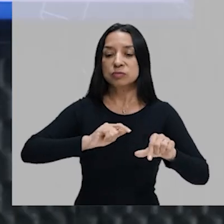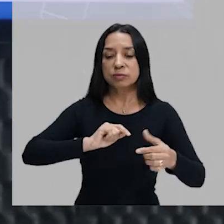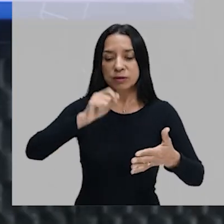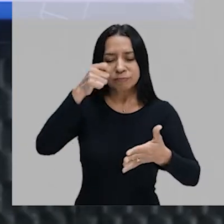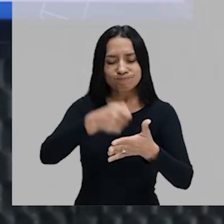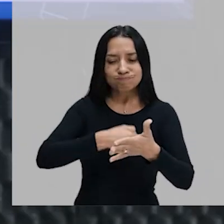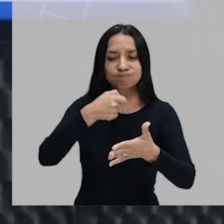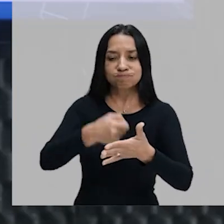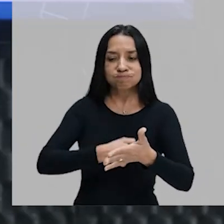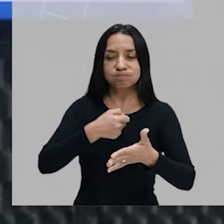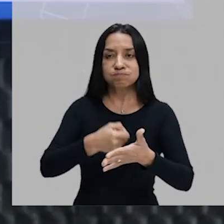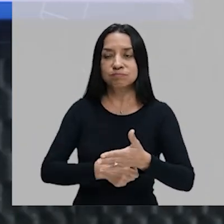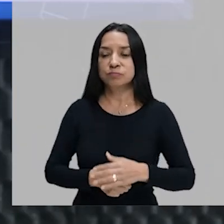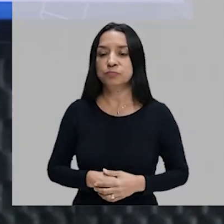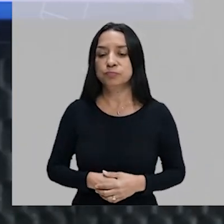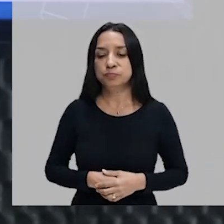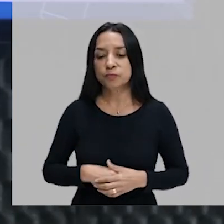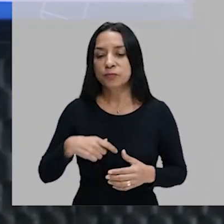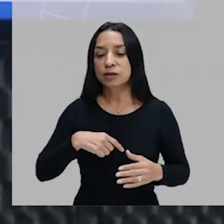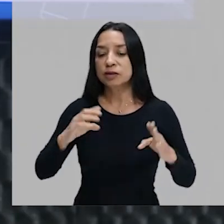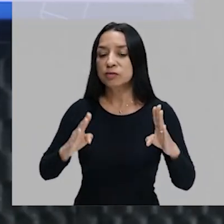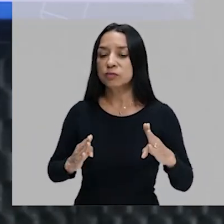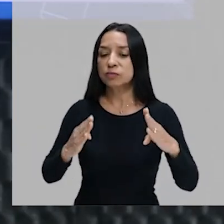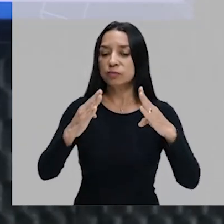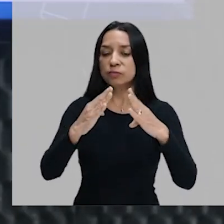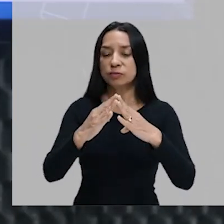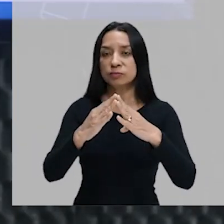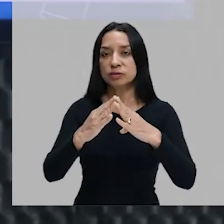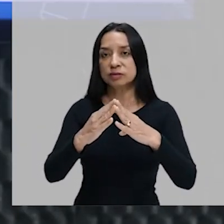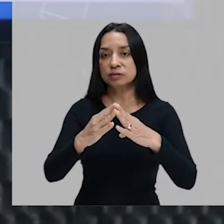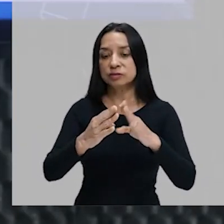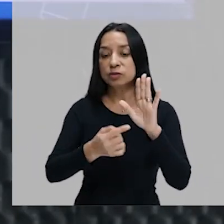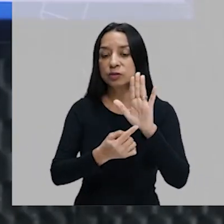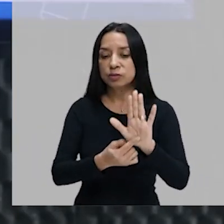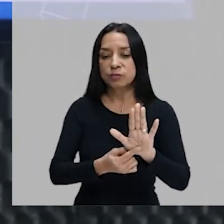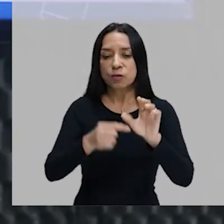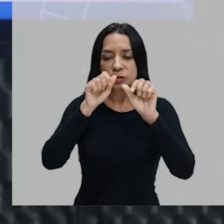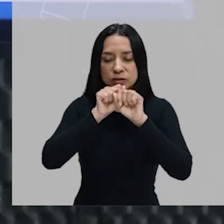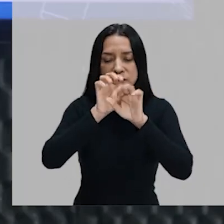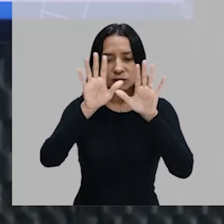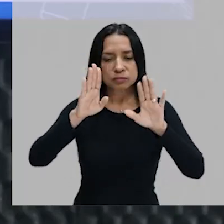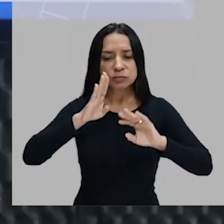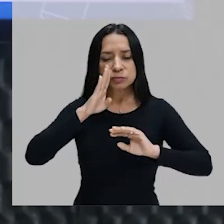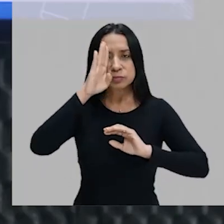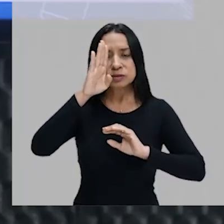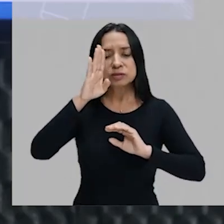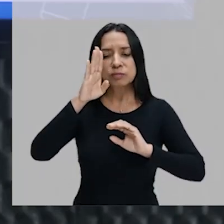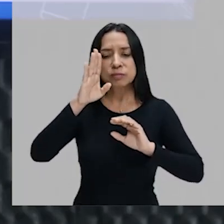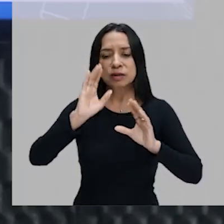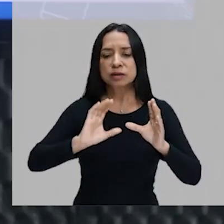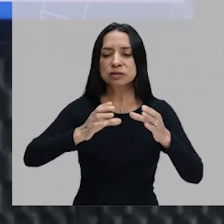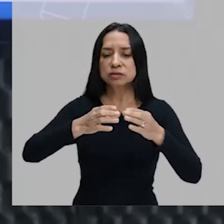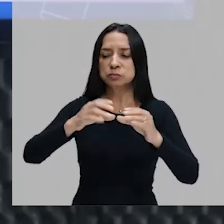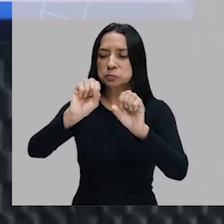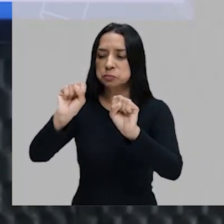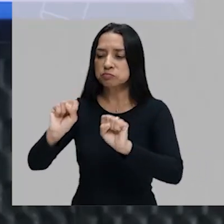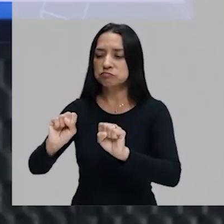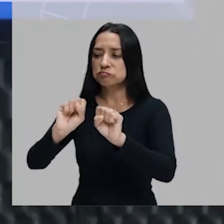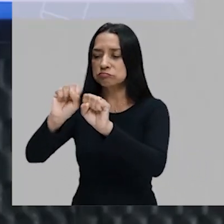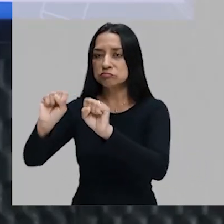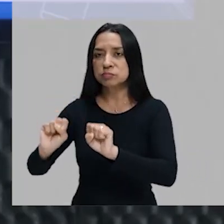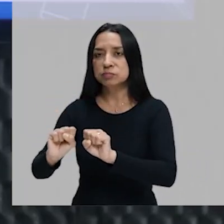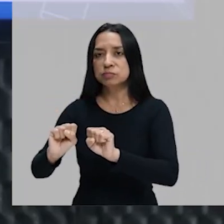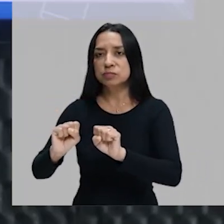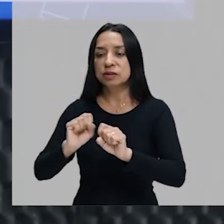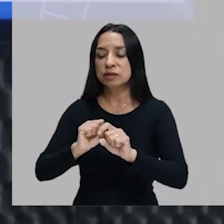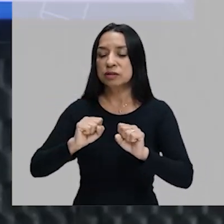temos aqui uma pirâmide que nos mostra claramente os principais setores dessa sociedade. Por